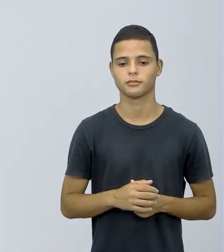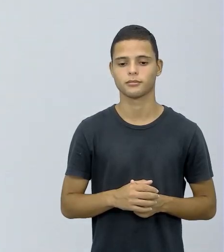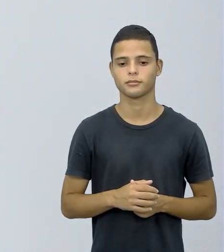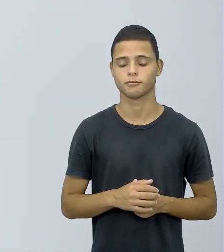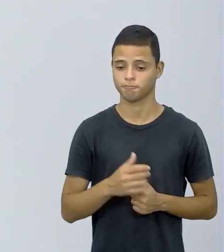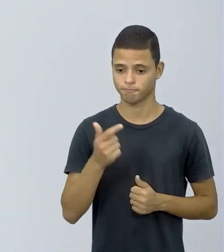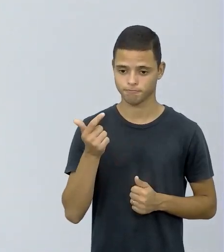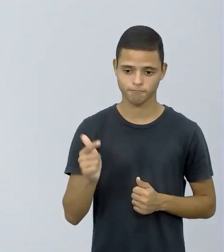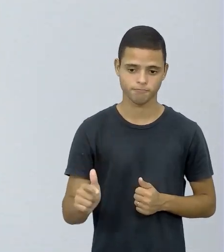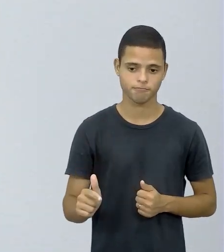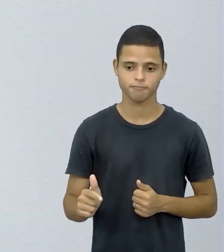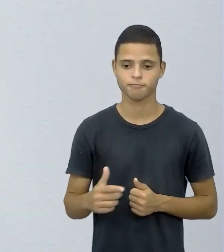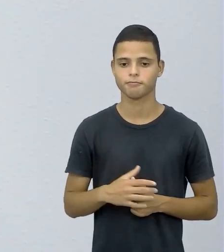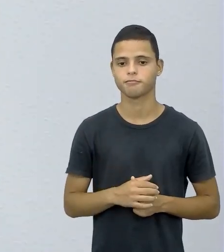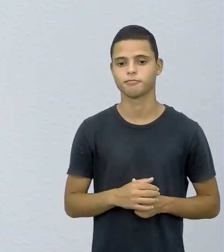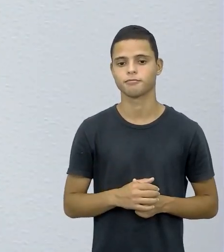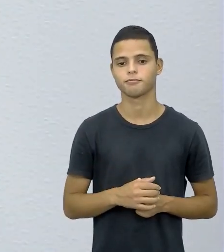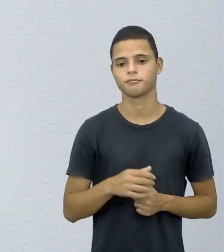Já.